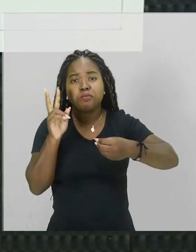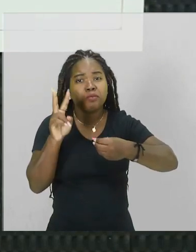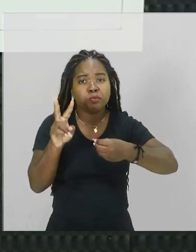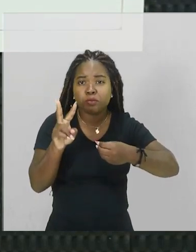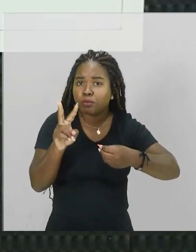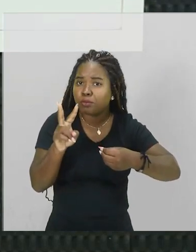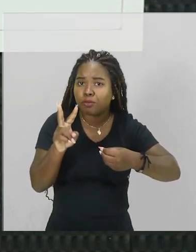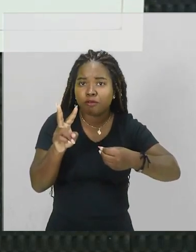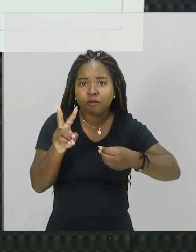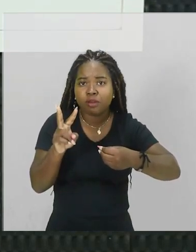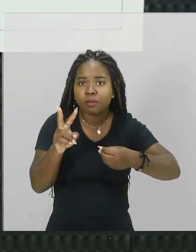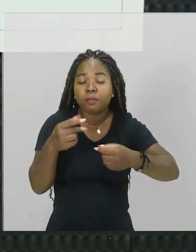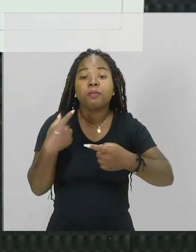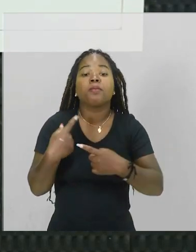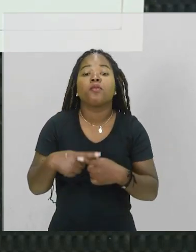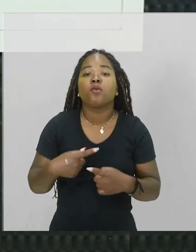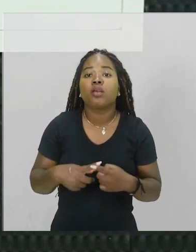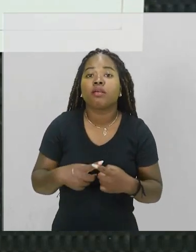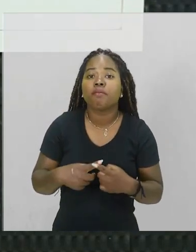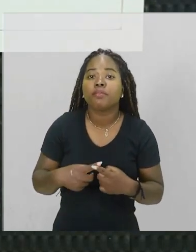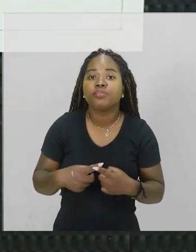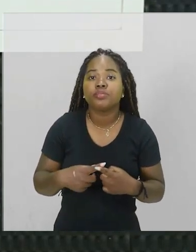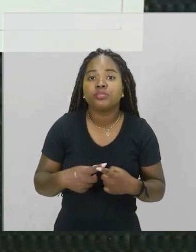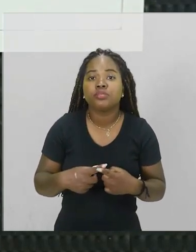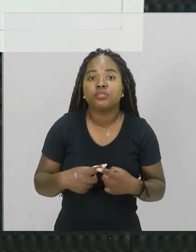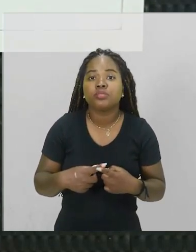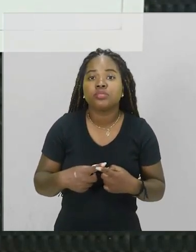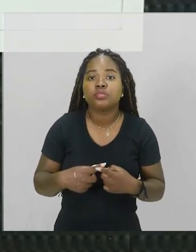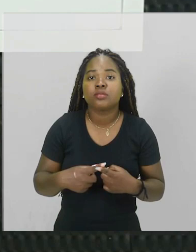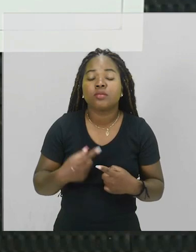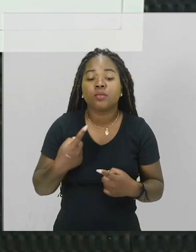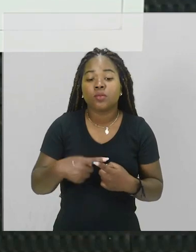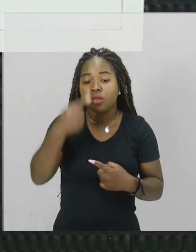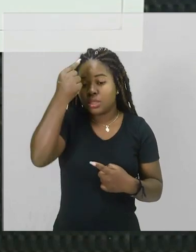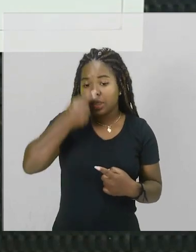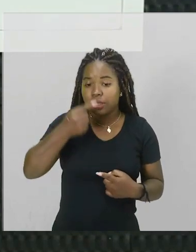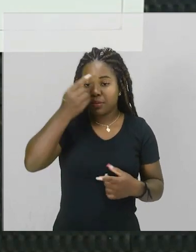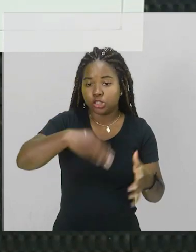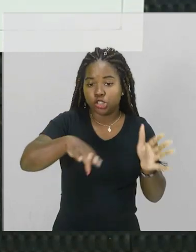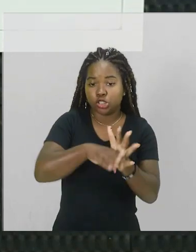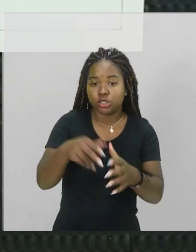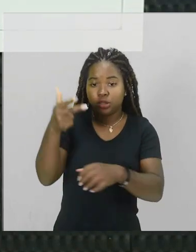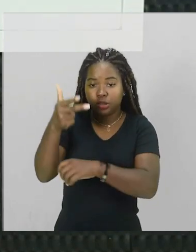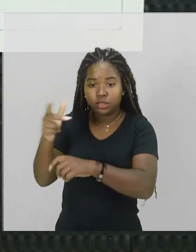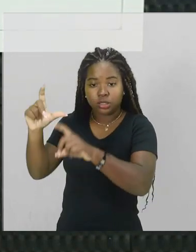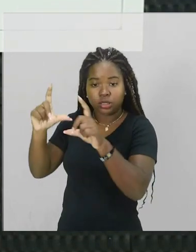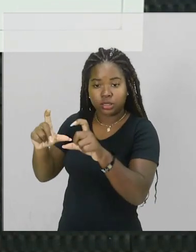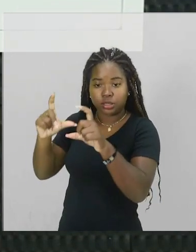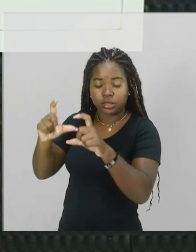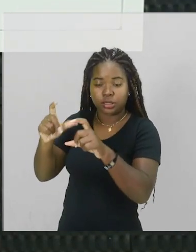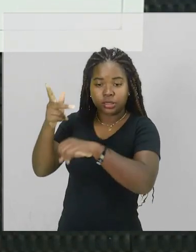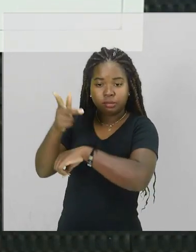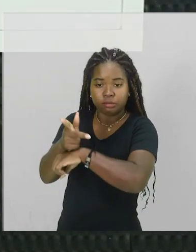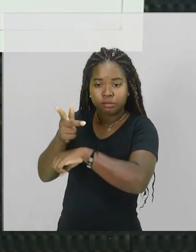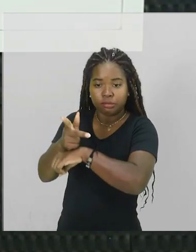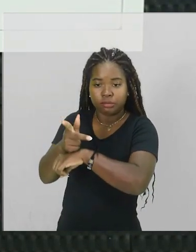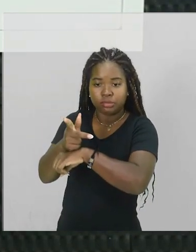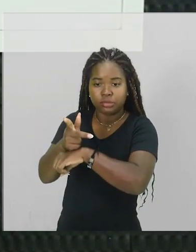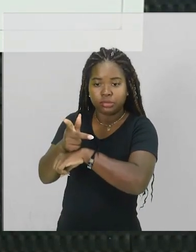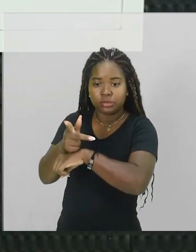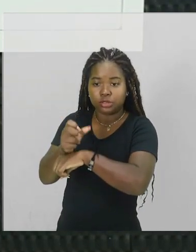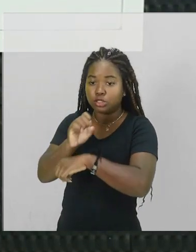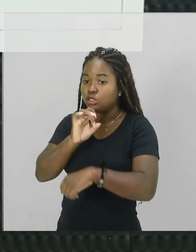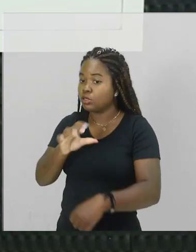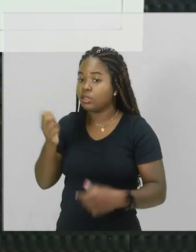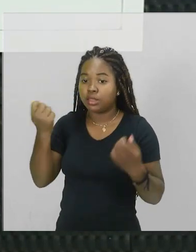captar essas imagens. Por quê? Porque a imagem que vai chegar até a câmera só consegue ser feita,